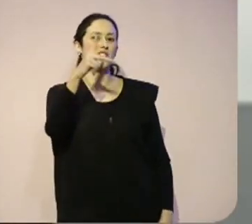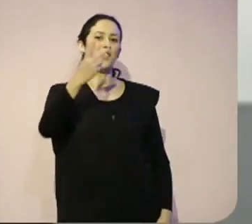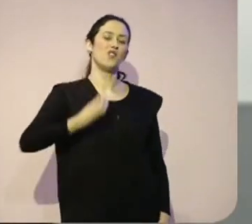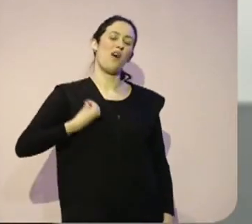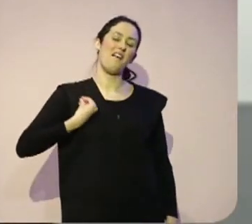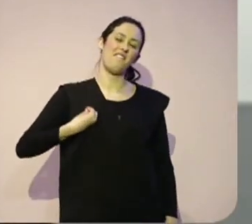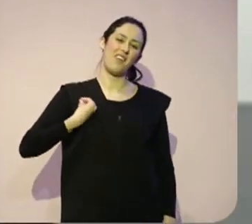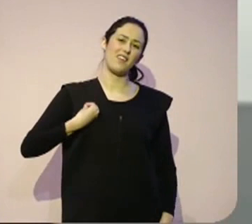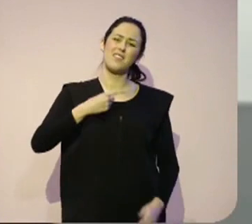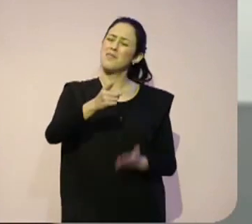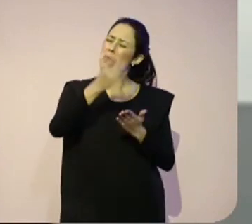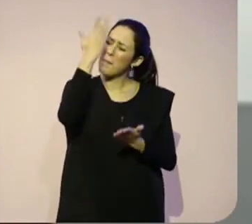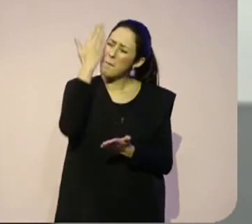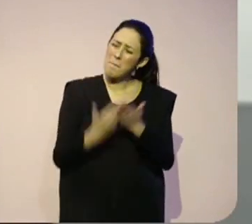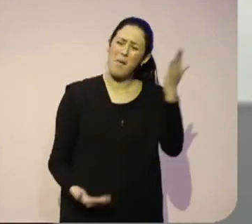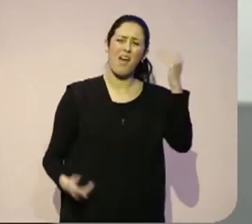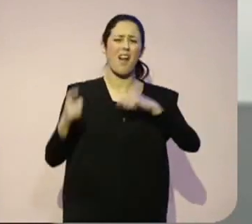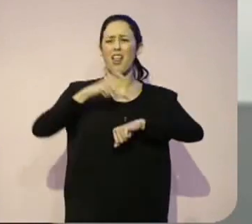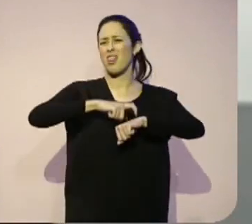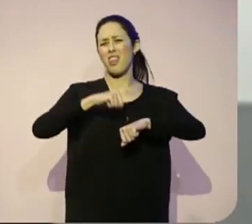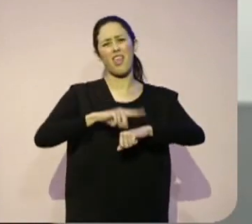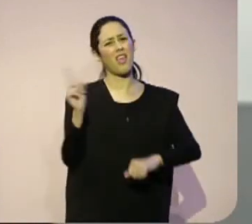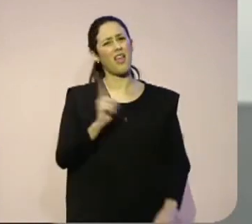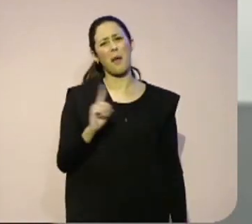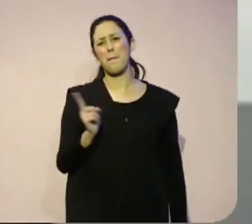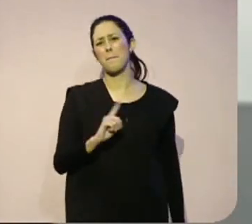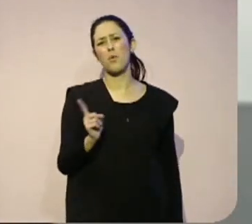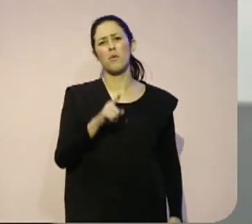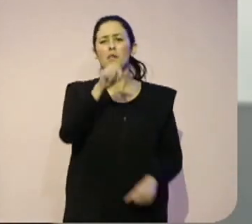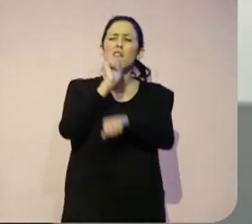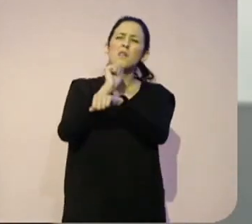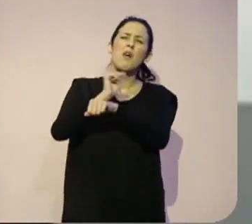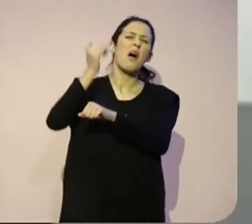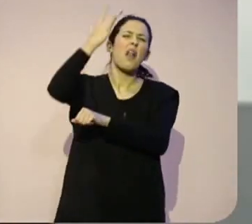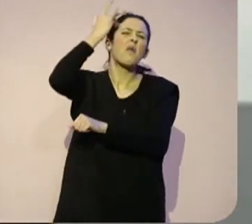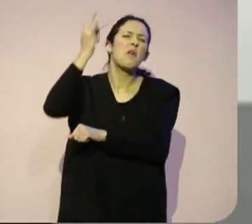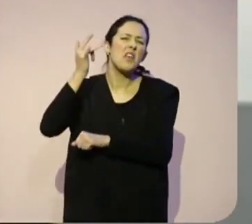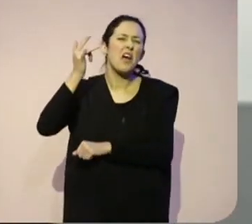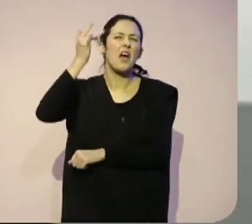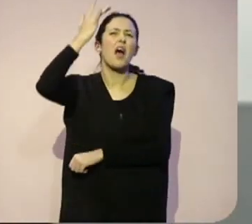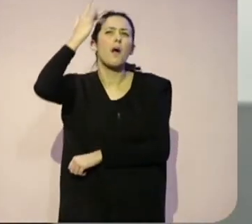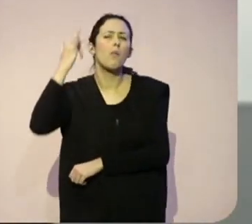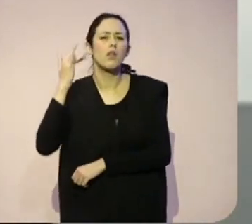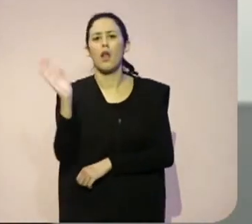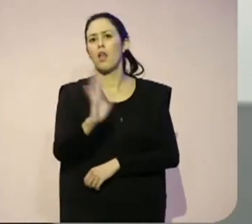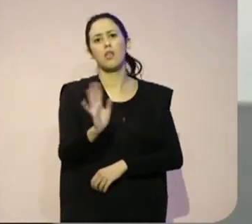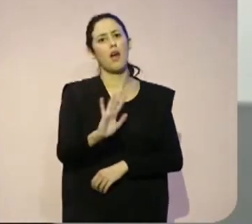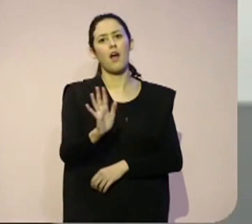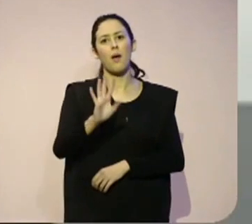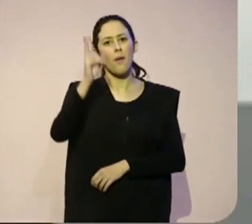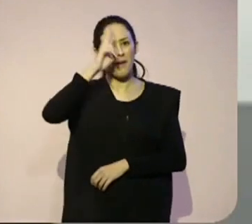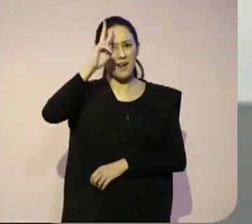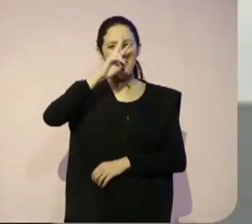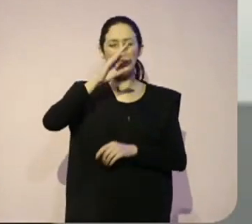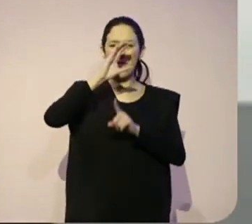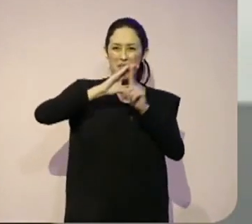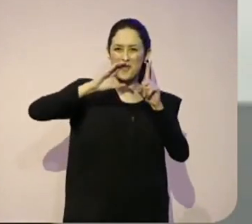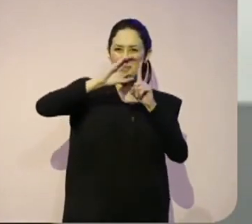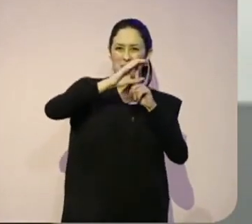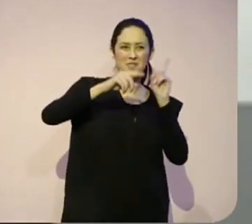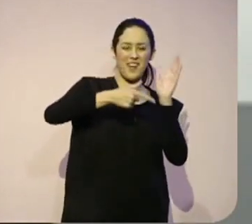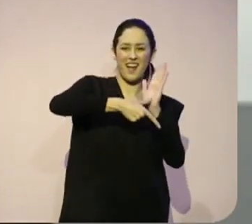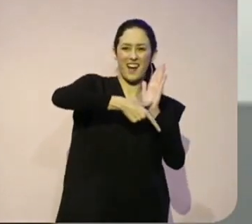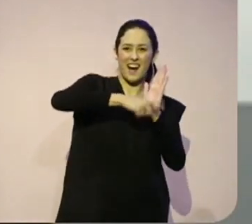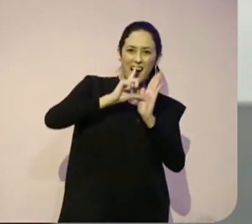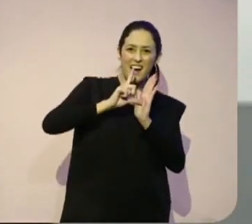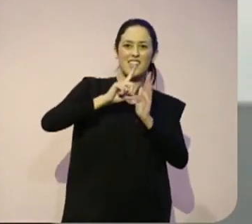Não perca tempo, não espere para amanhã. Olha o vídeo que abriu esse culto hoje, falando